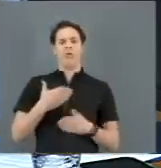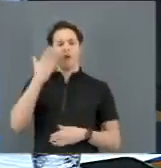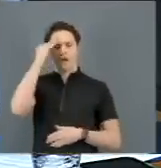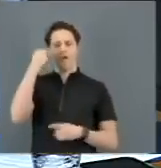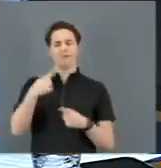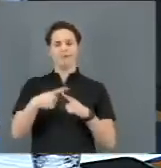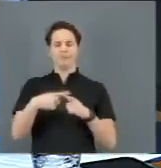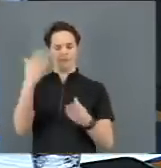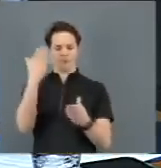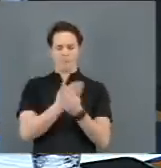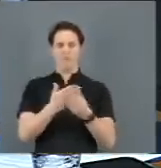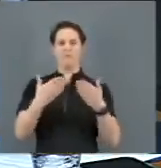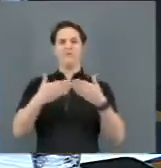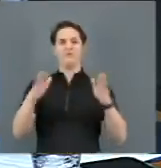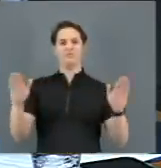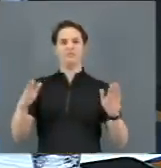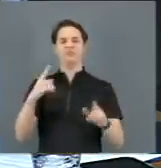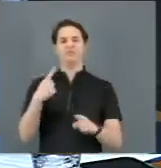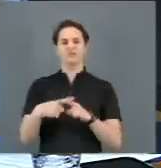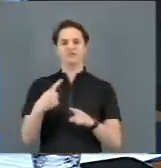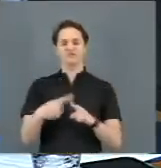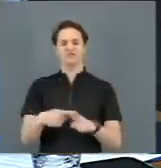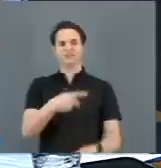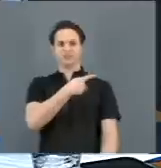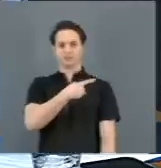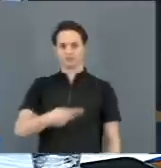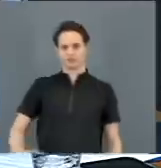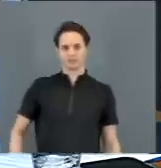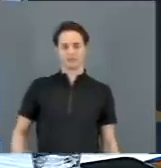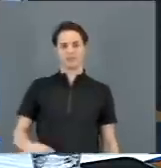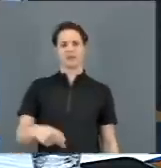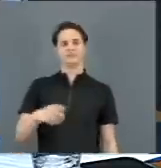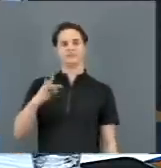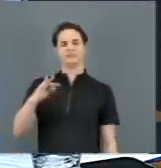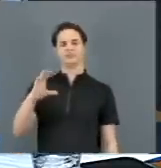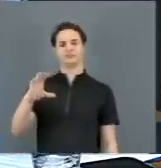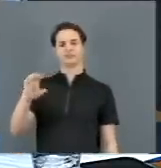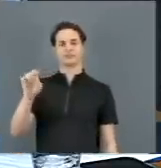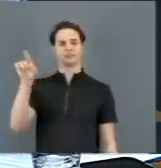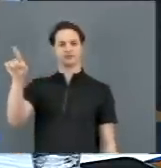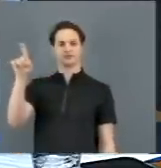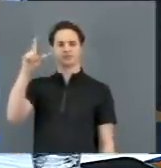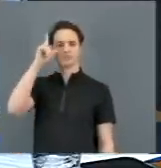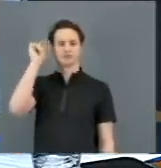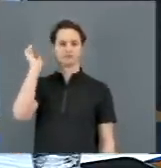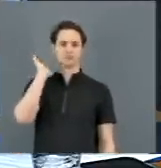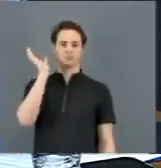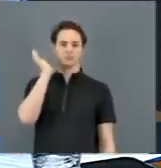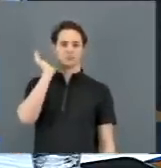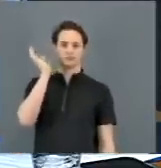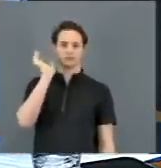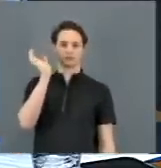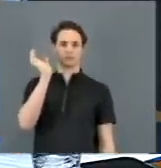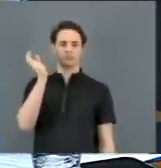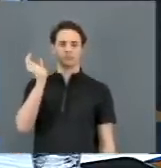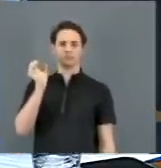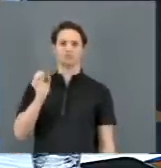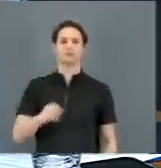aberto? Porque a presidente do TSE era Rosa Weber, e quem ganhou a eleição foi Jair